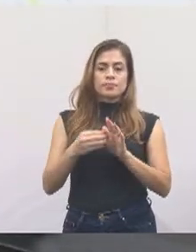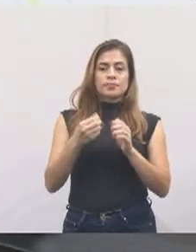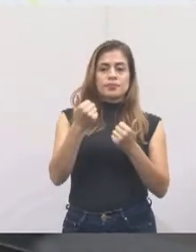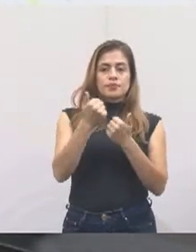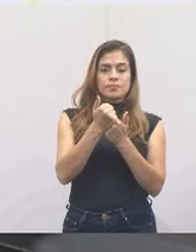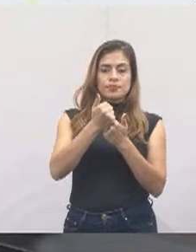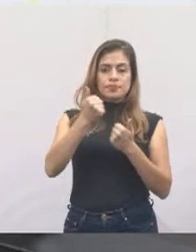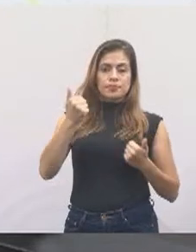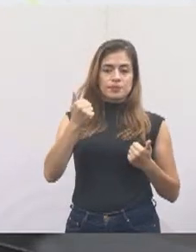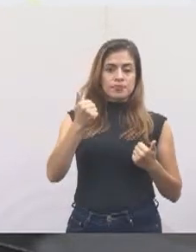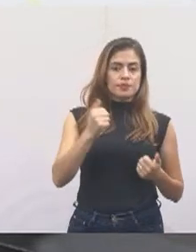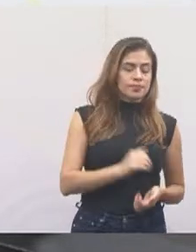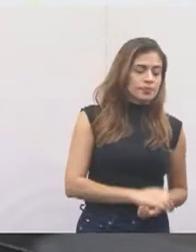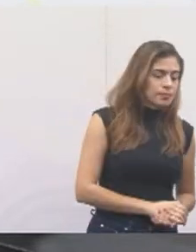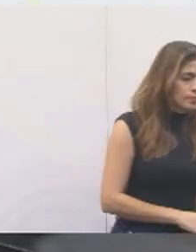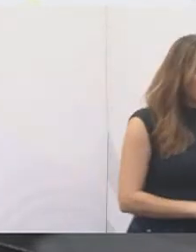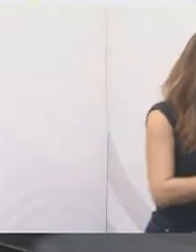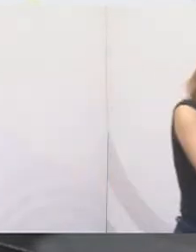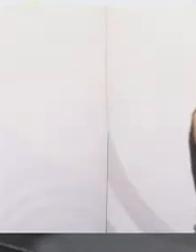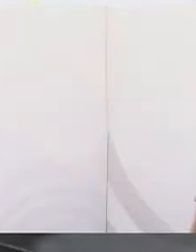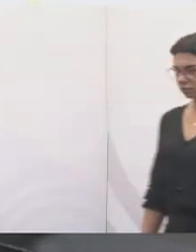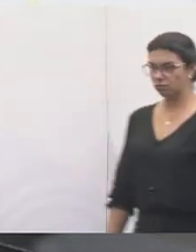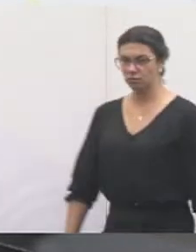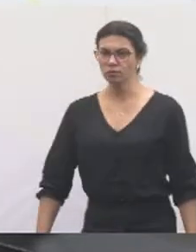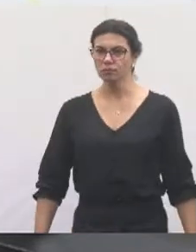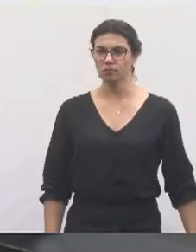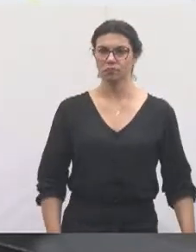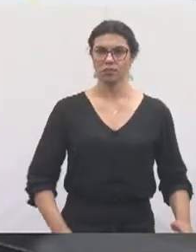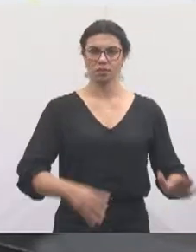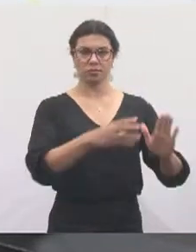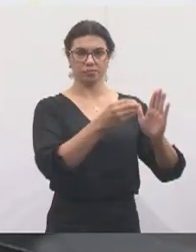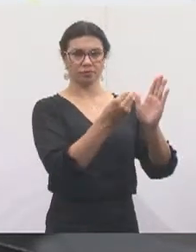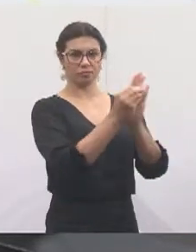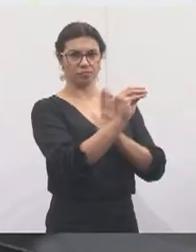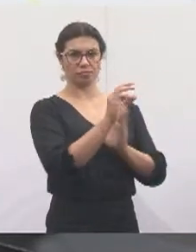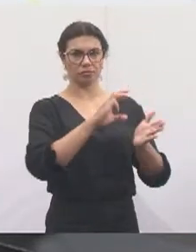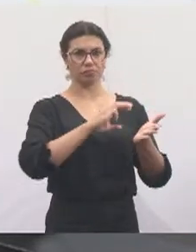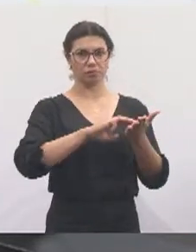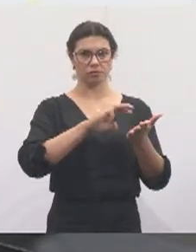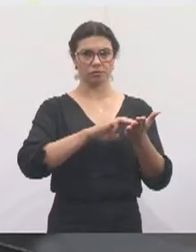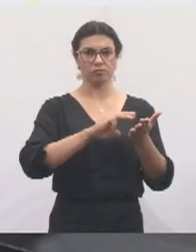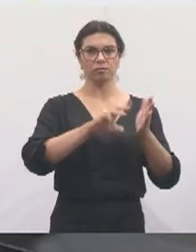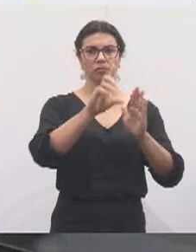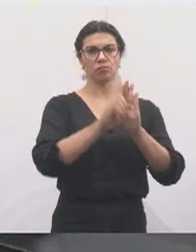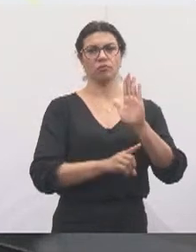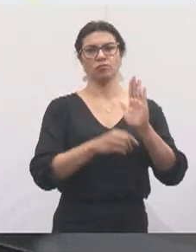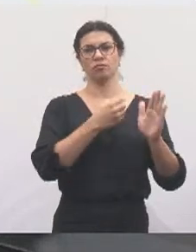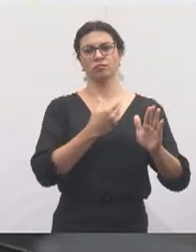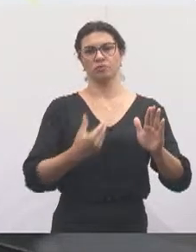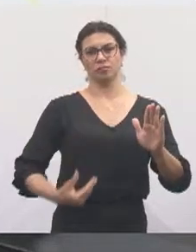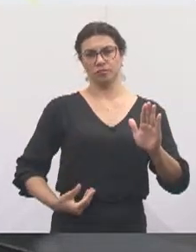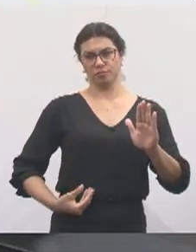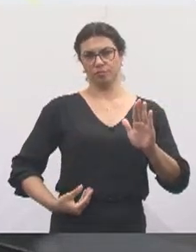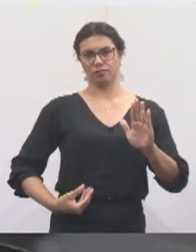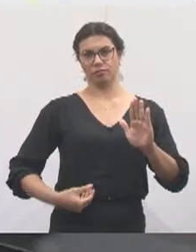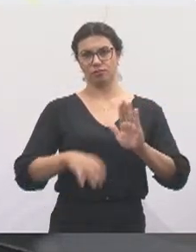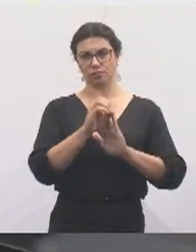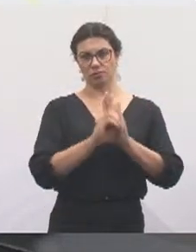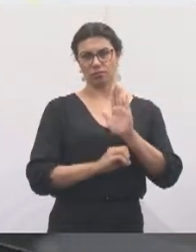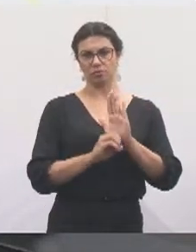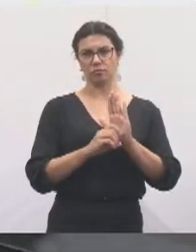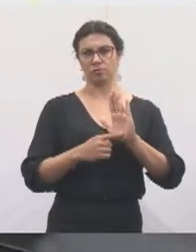emenda repassado à secretaria destinos através de autorização por decreto público na boletim oficial a fim de